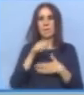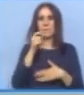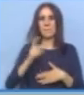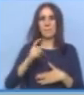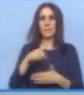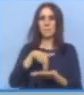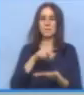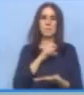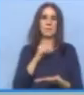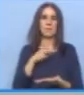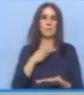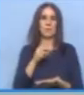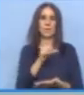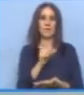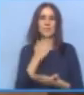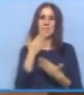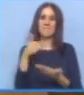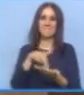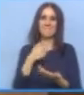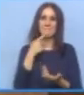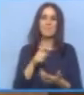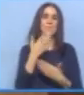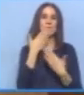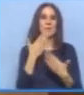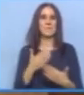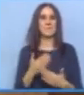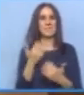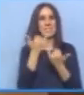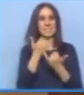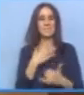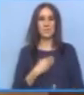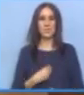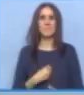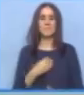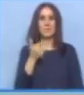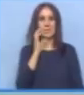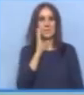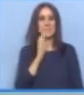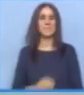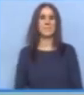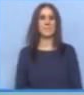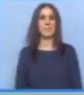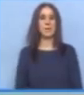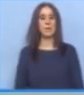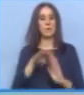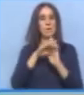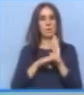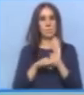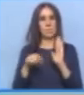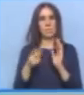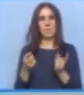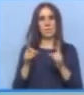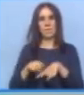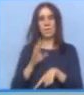com a presença do Padre Armindo Vaz, que agradeço também ter estado aqui uma vez mais. Muito obrigado e felicidades. Deus, boa tarde. O programa Eclésia regressa mais